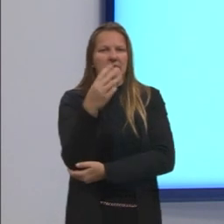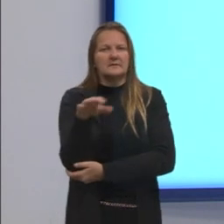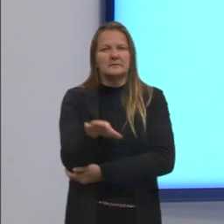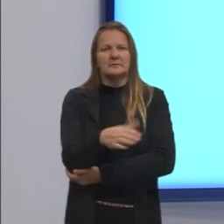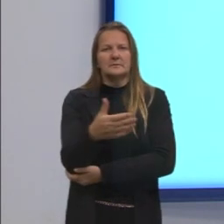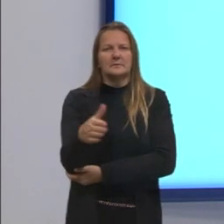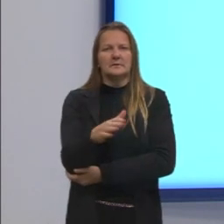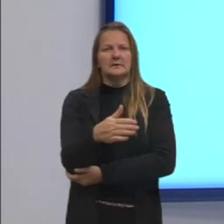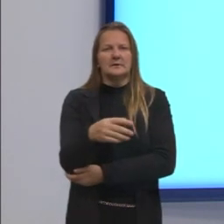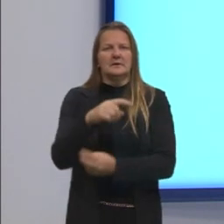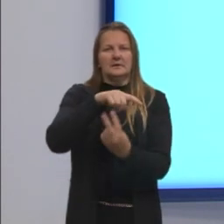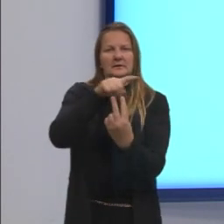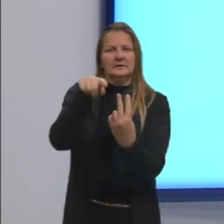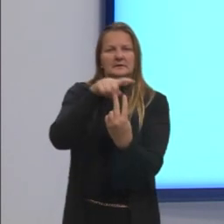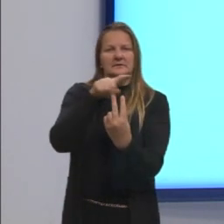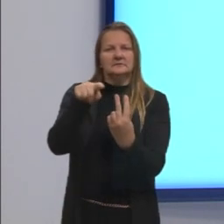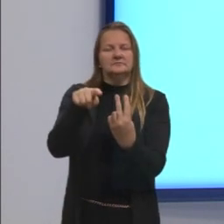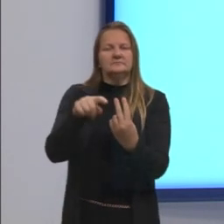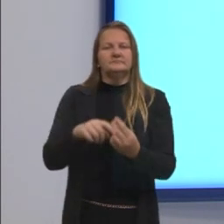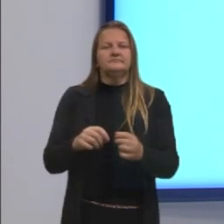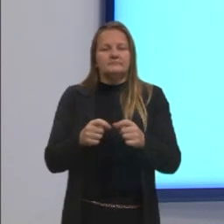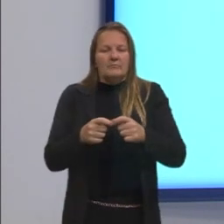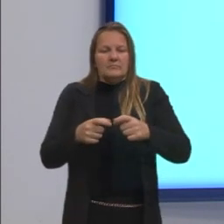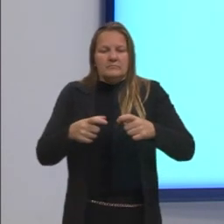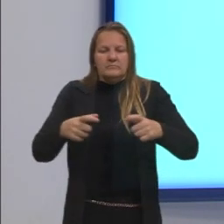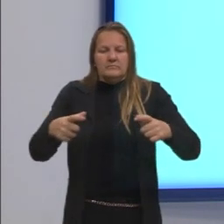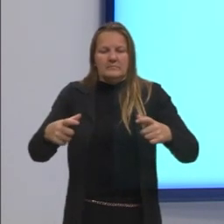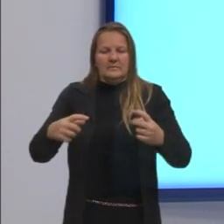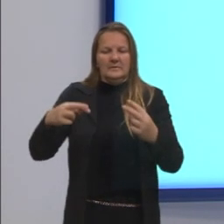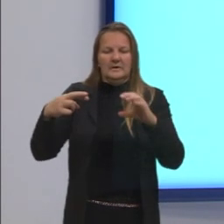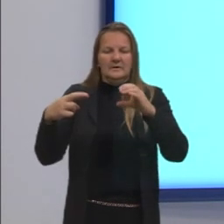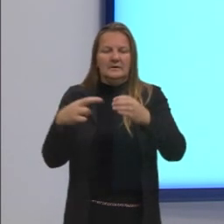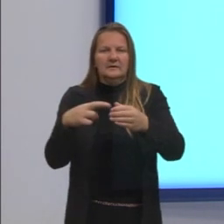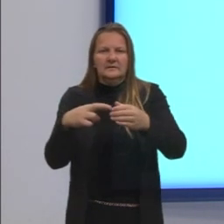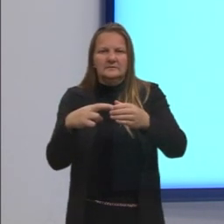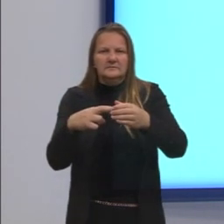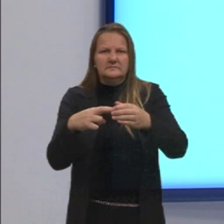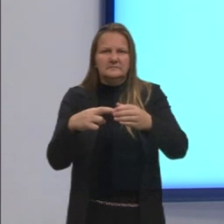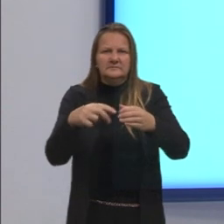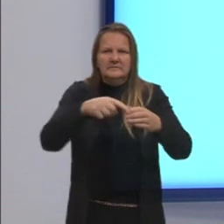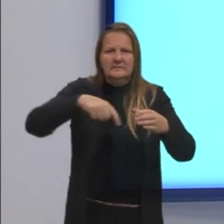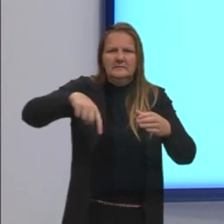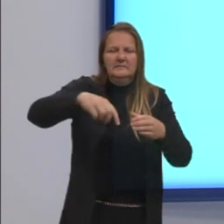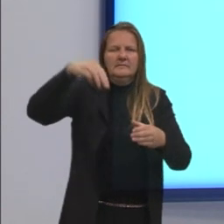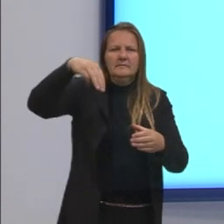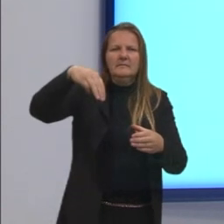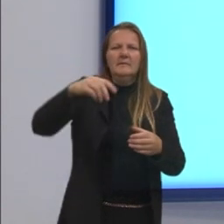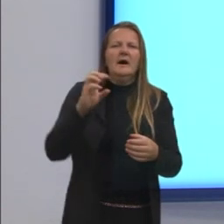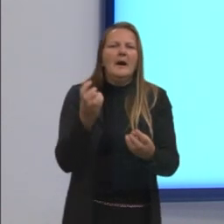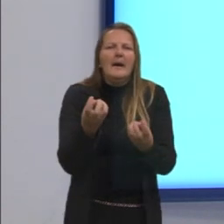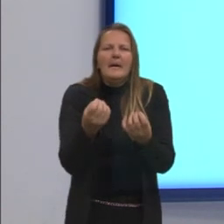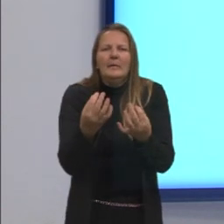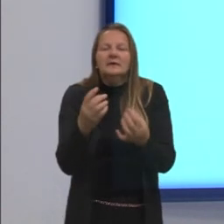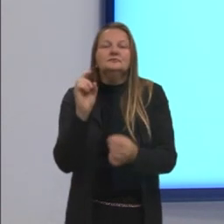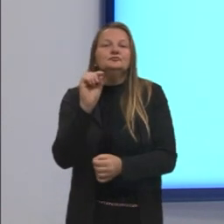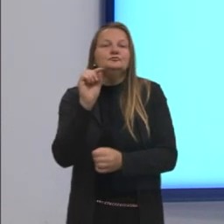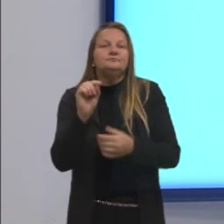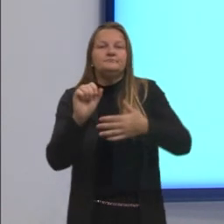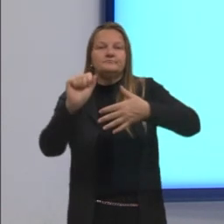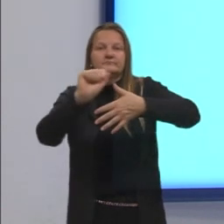para PI o aumento da medida do raio do tanque em metro deve ser de